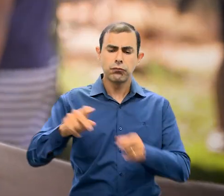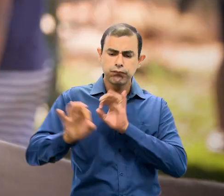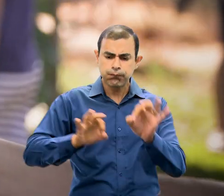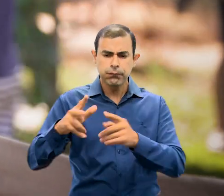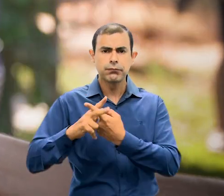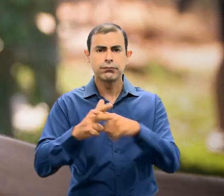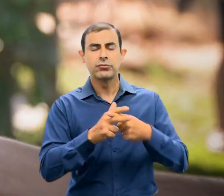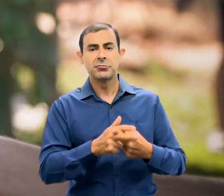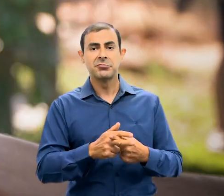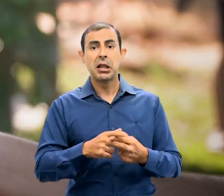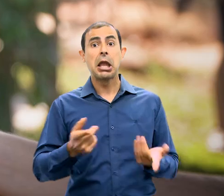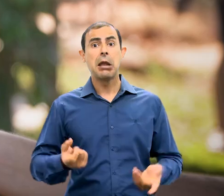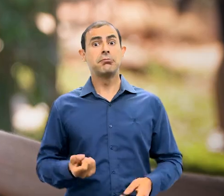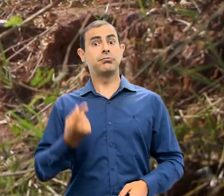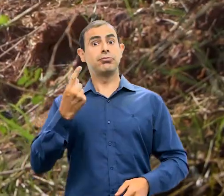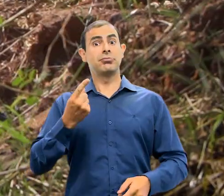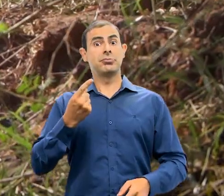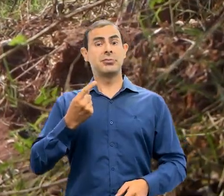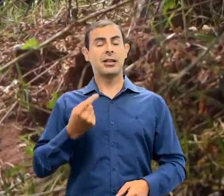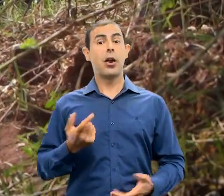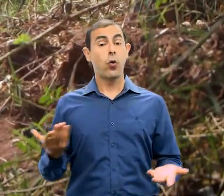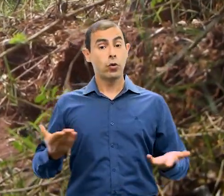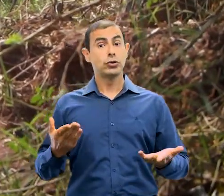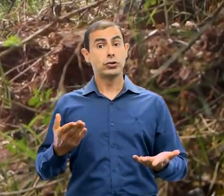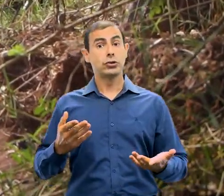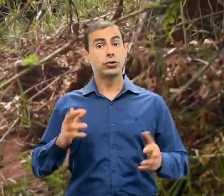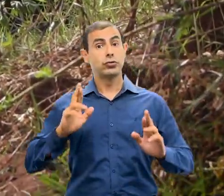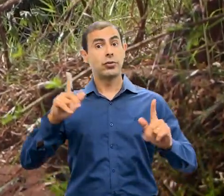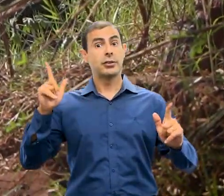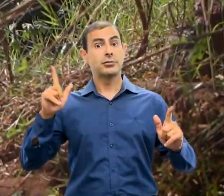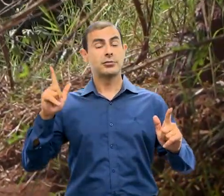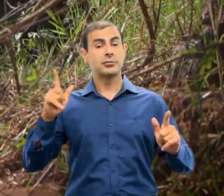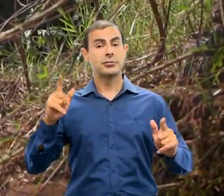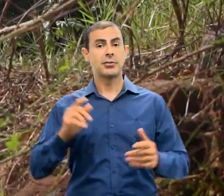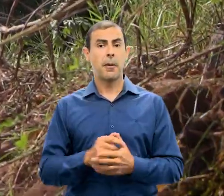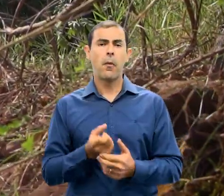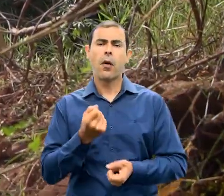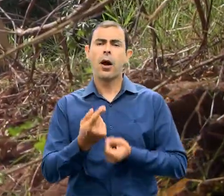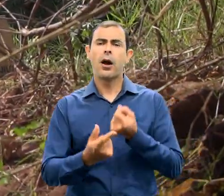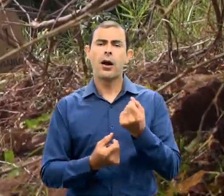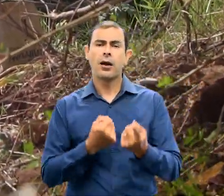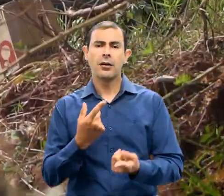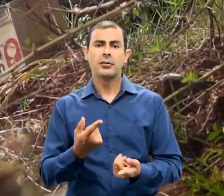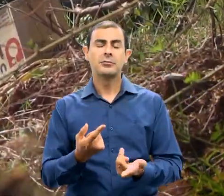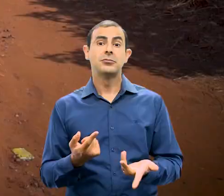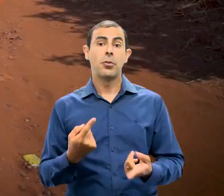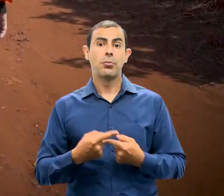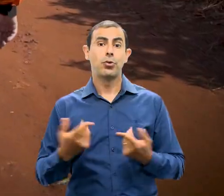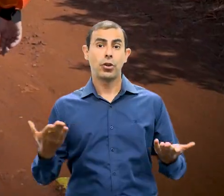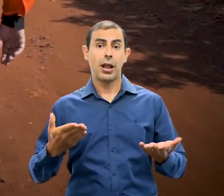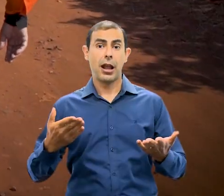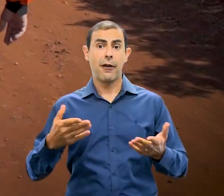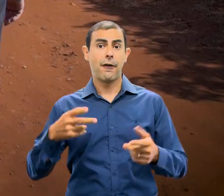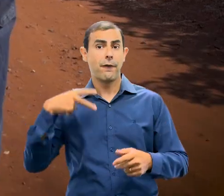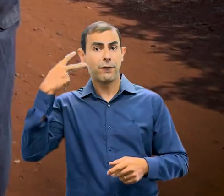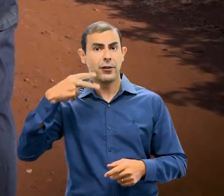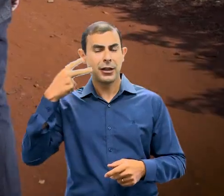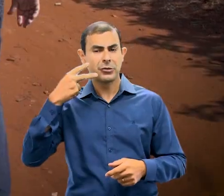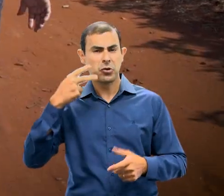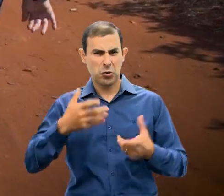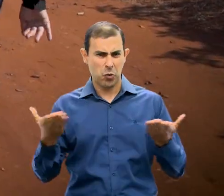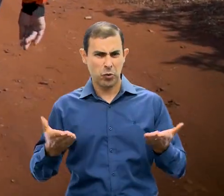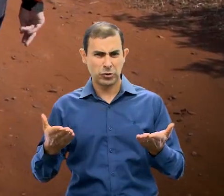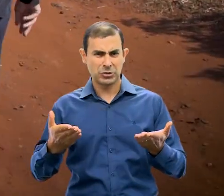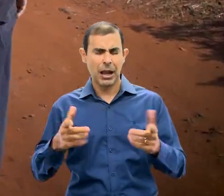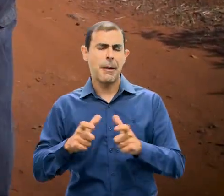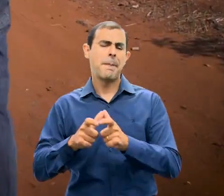resultado, sabe? É uma coisa assim que é raro hoje em dia, né? Porque os vereadores hoje só